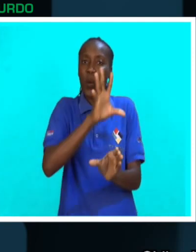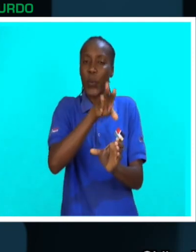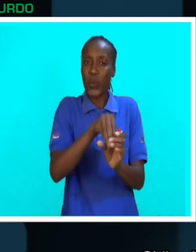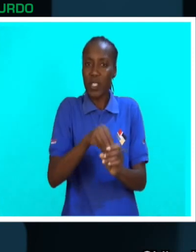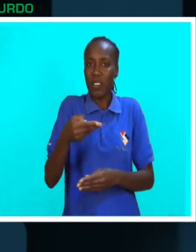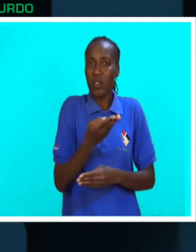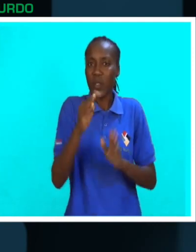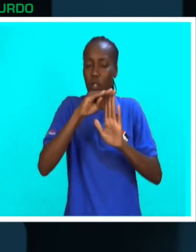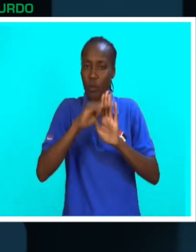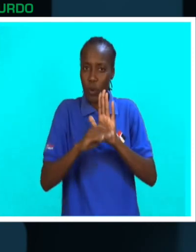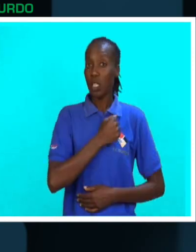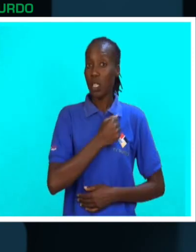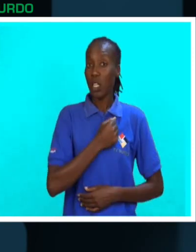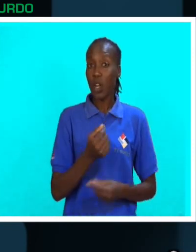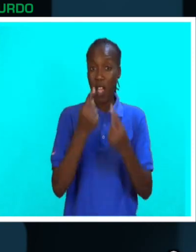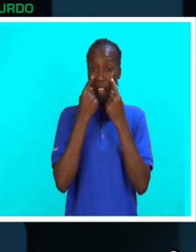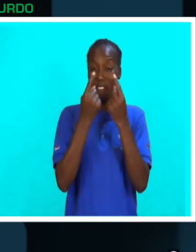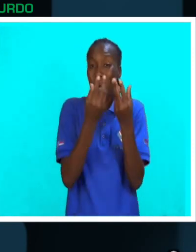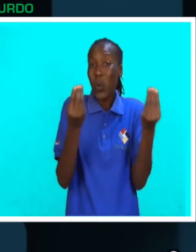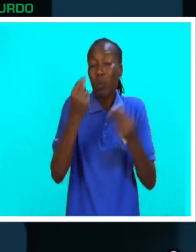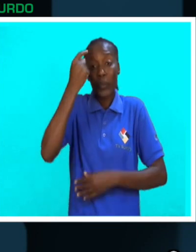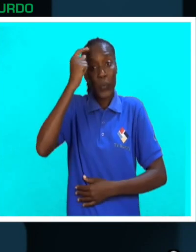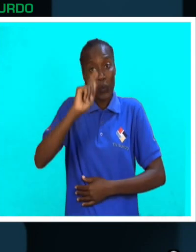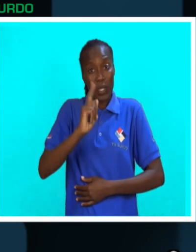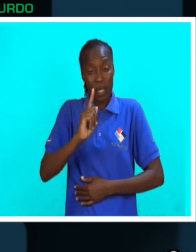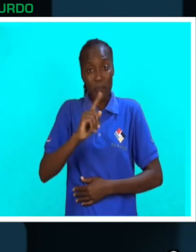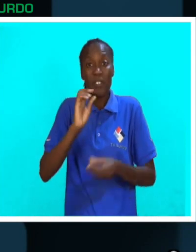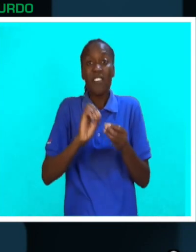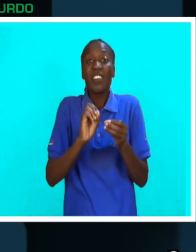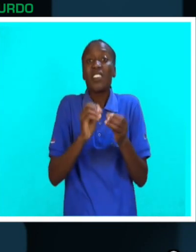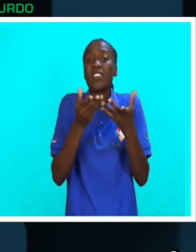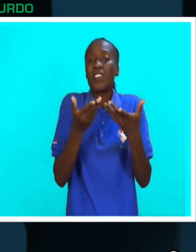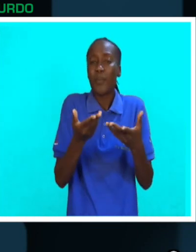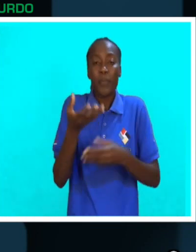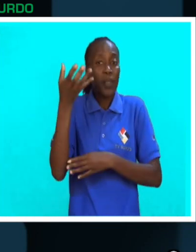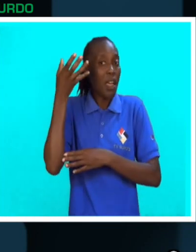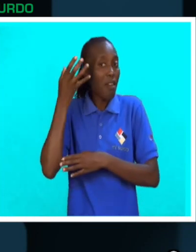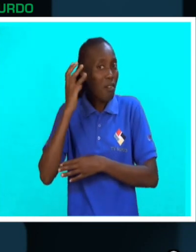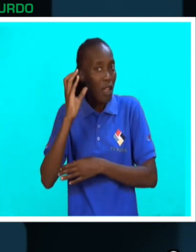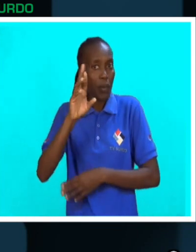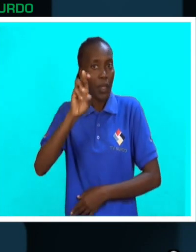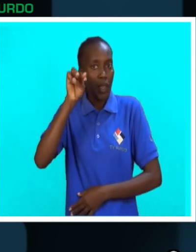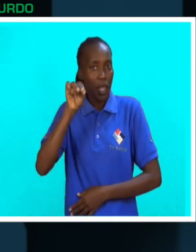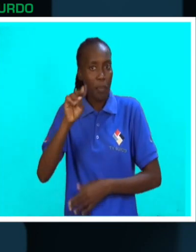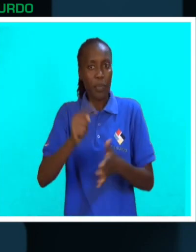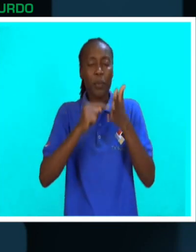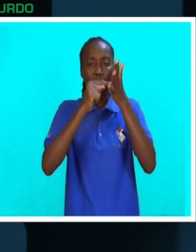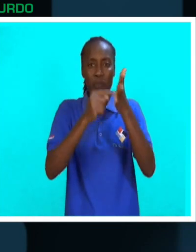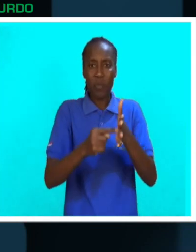emissões. E gostaria, por exemplo, não estou a ver como isso possa ser feito